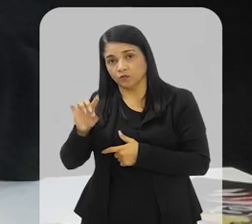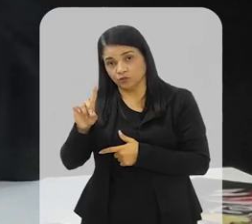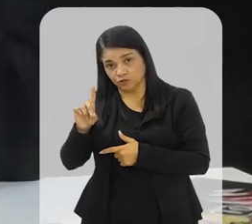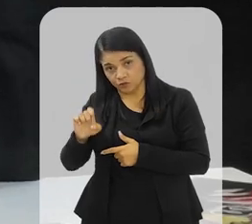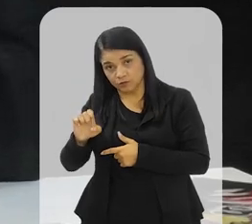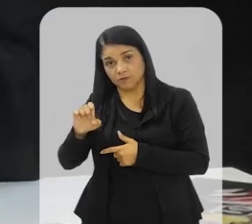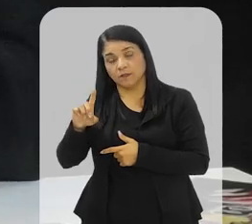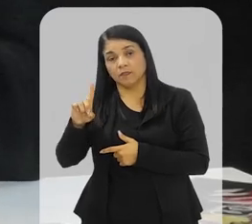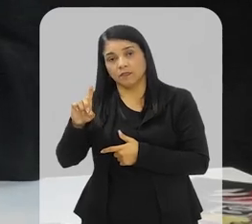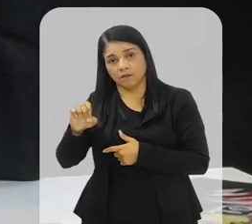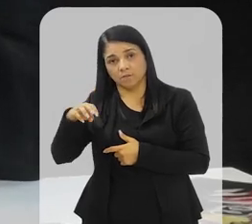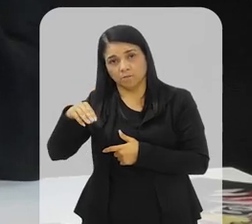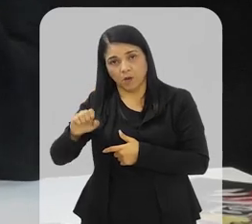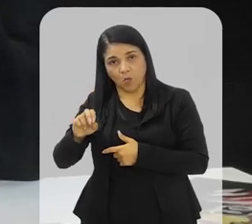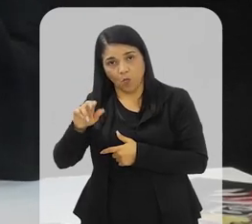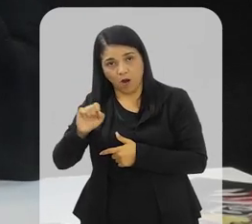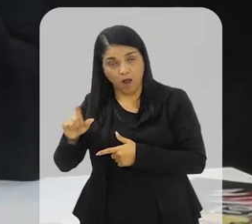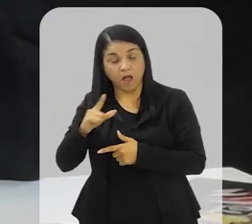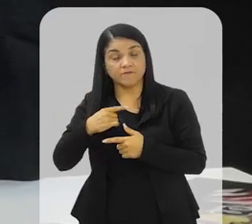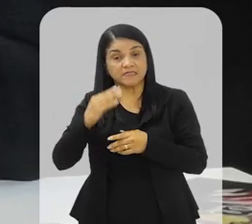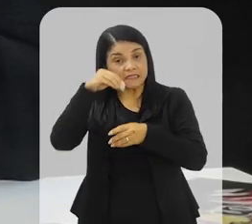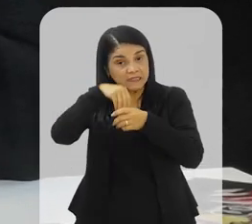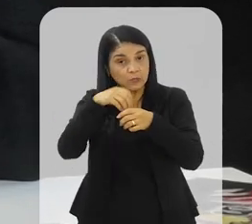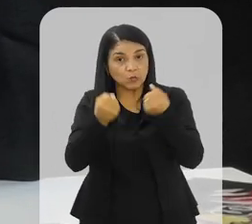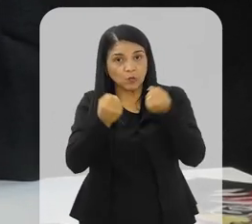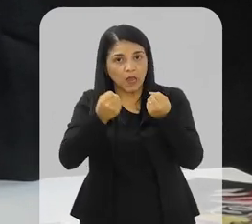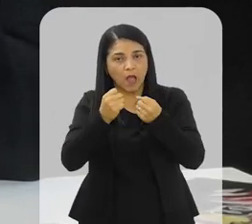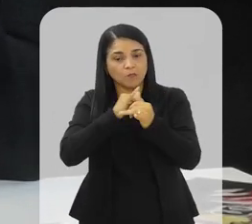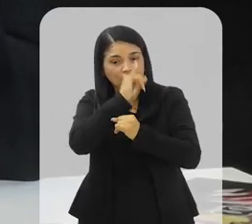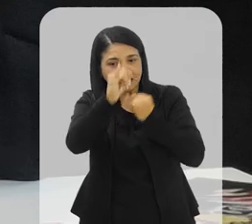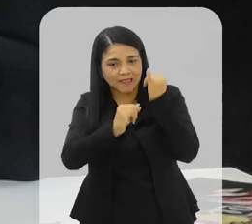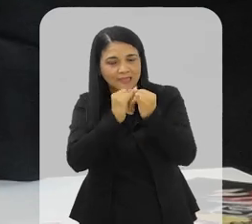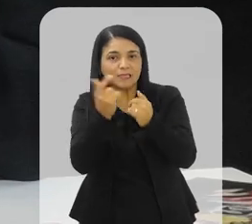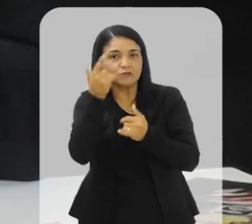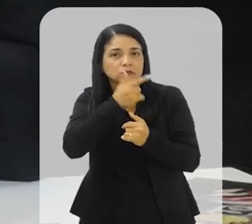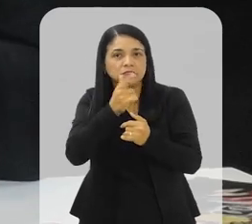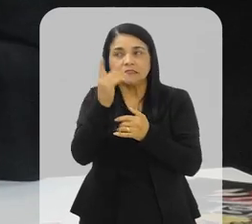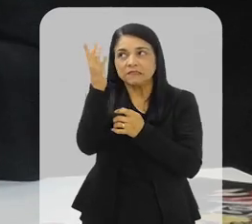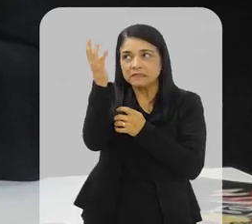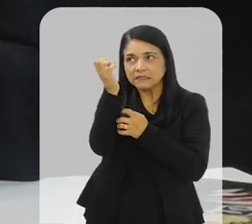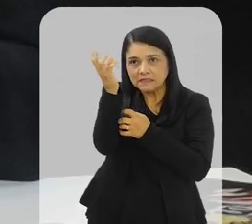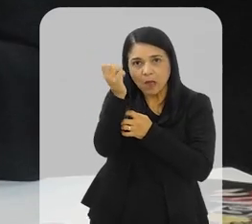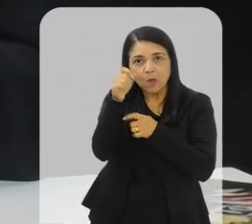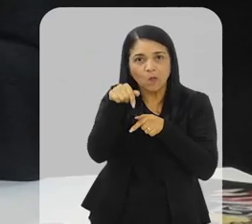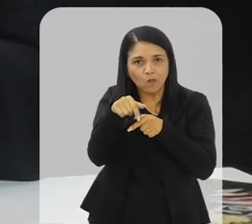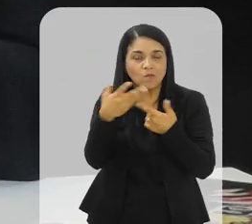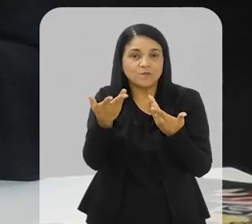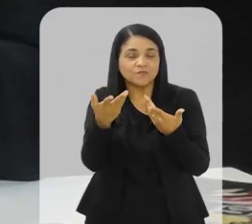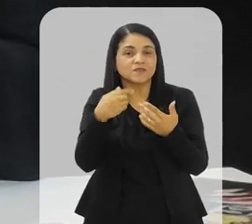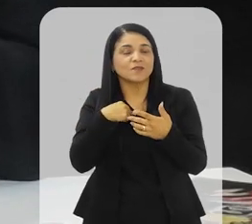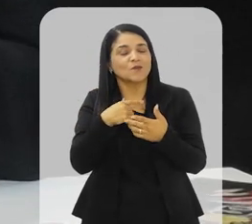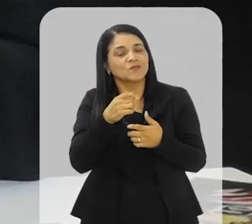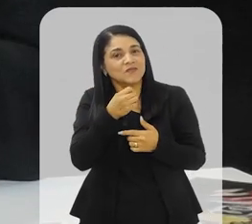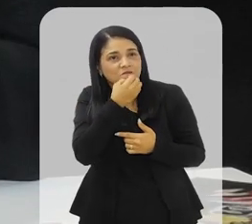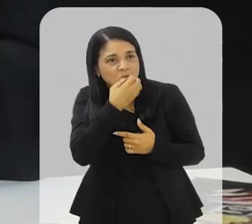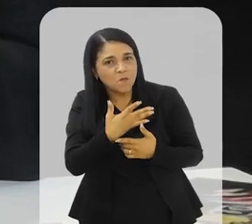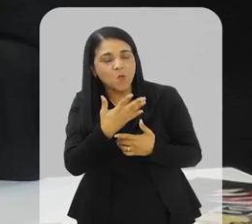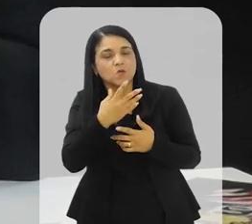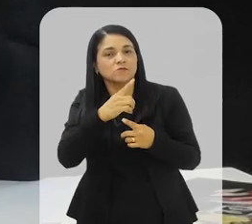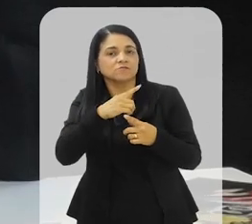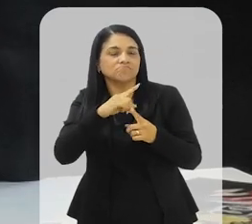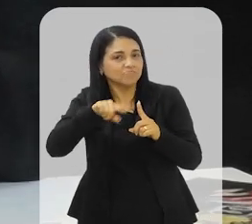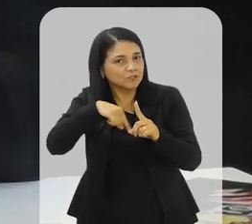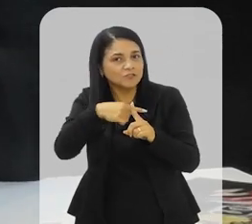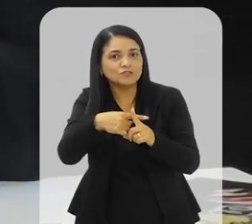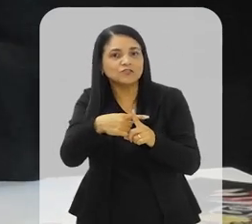Mauá fiquei isolado lá e às vezes eu fazia as lives dentro do carro Aham para poder pegar o sinal né sim então acho que acho que